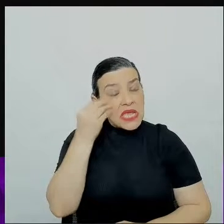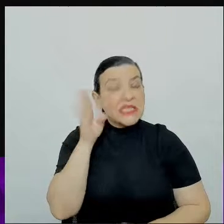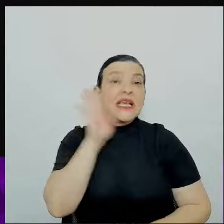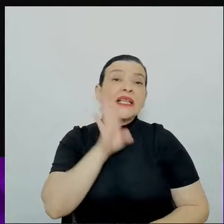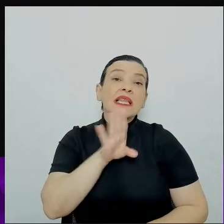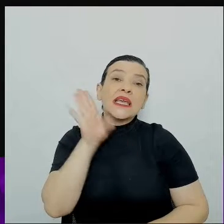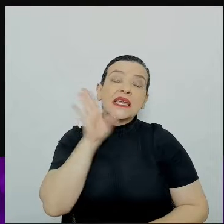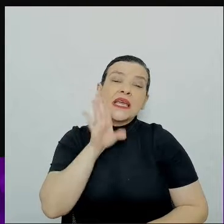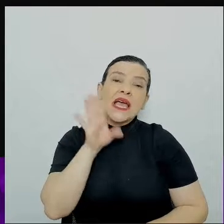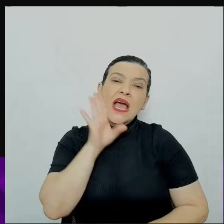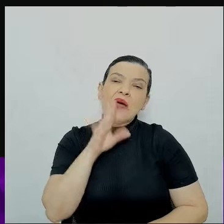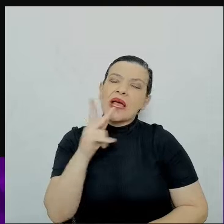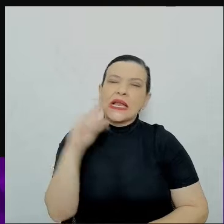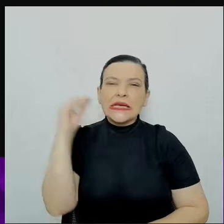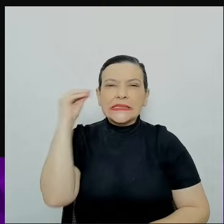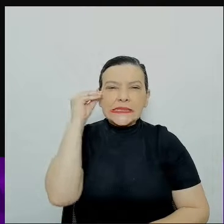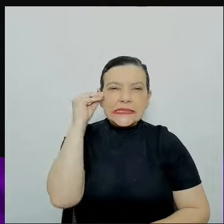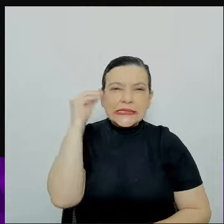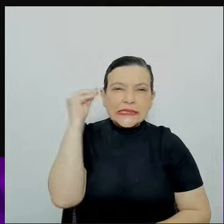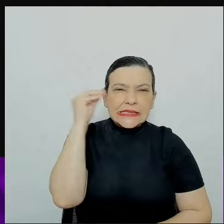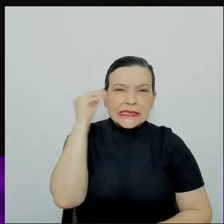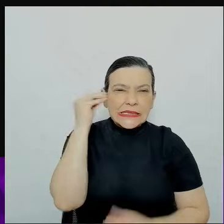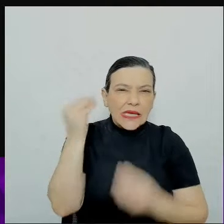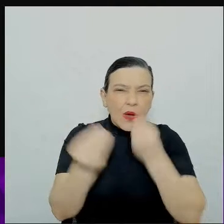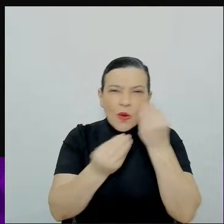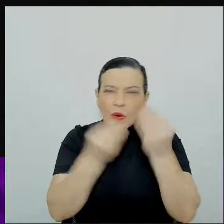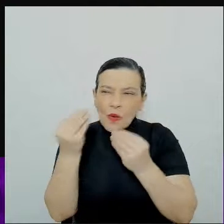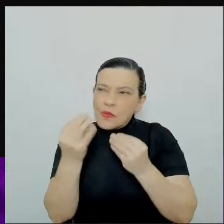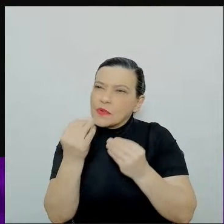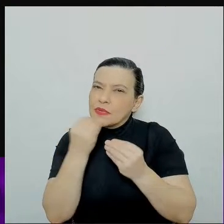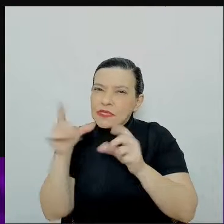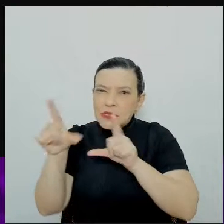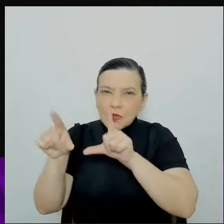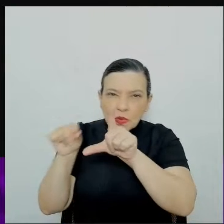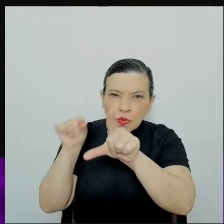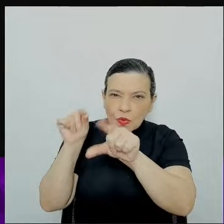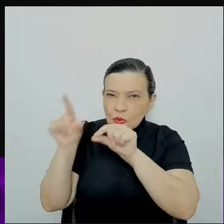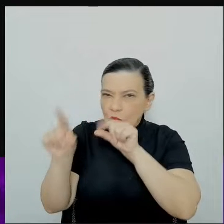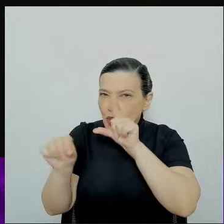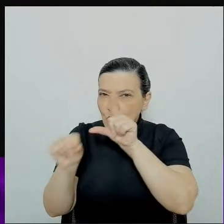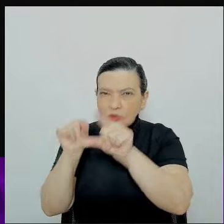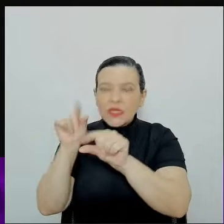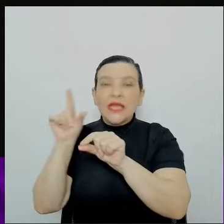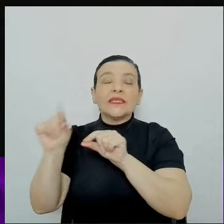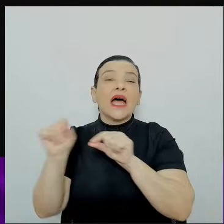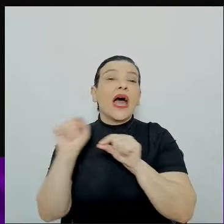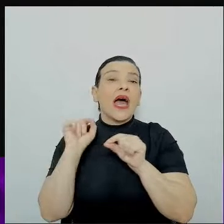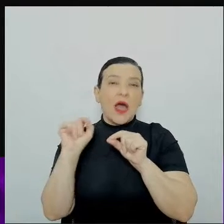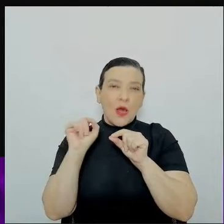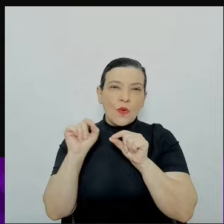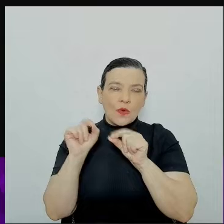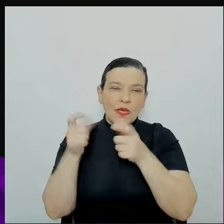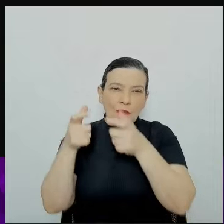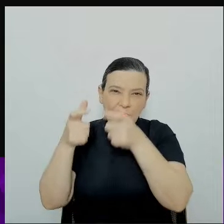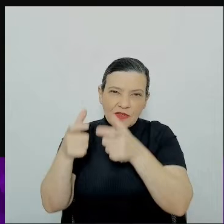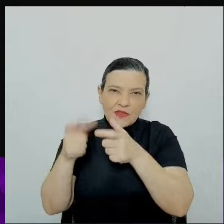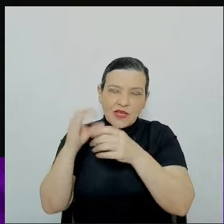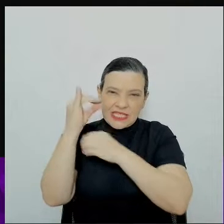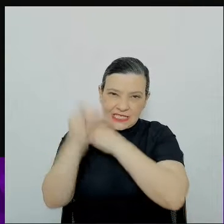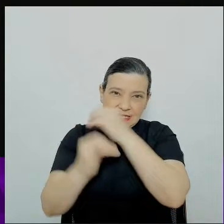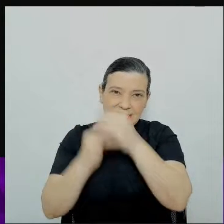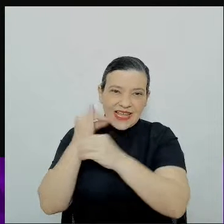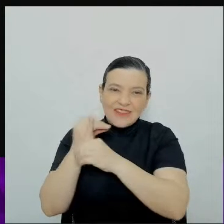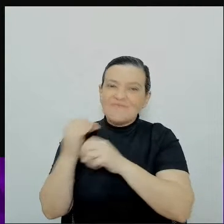Nubank, ela tentou contratar um provedor de internet. Só que não deu certo, foi horrível. E aí ela